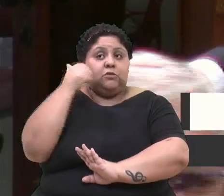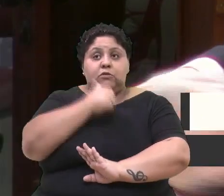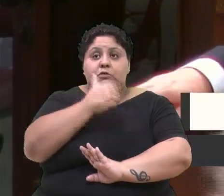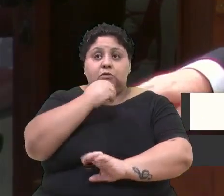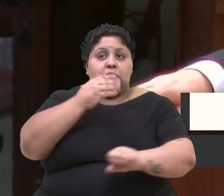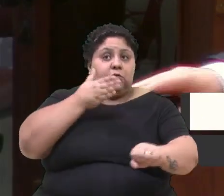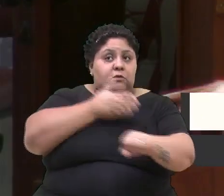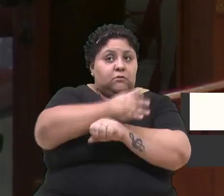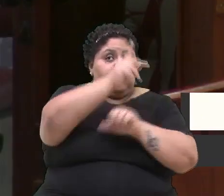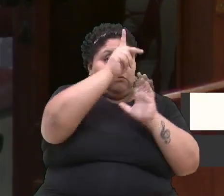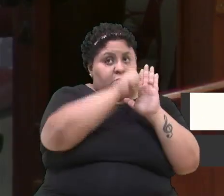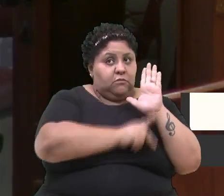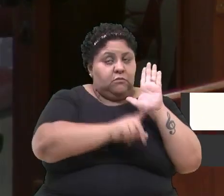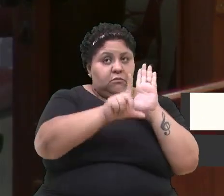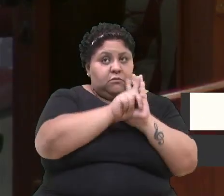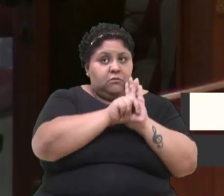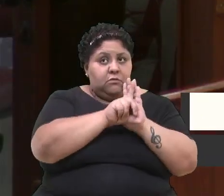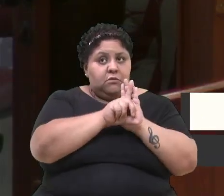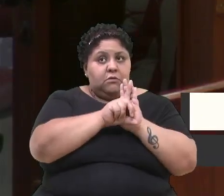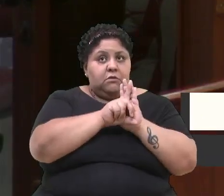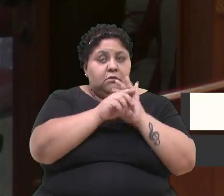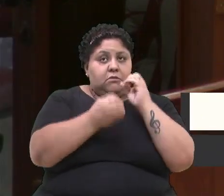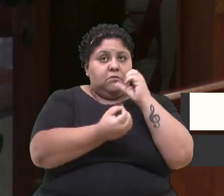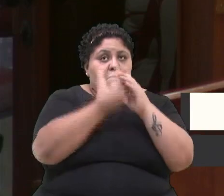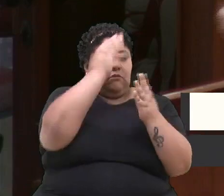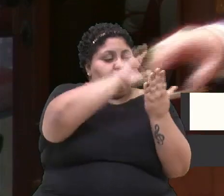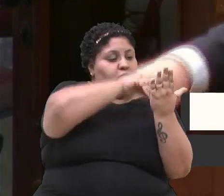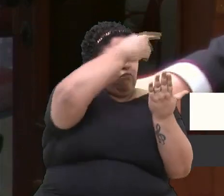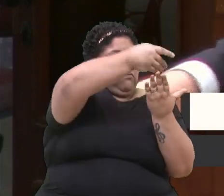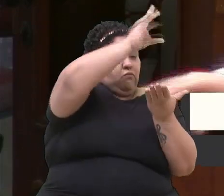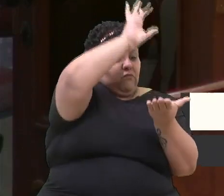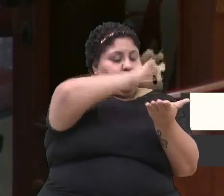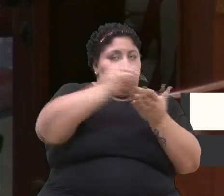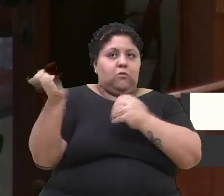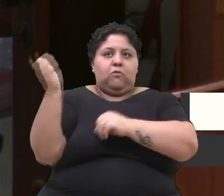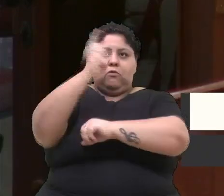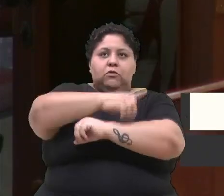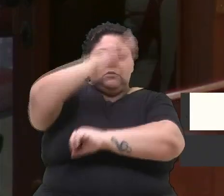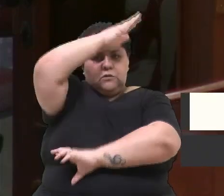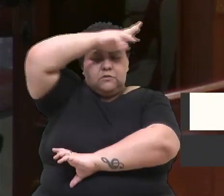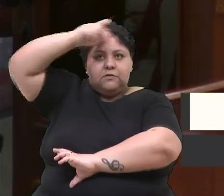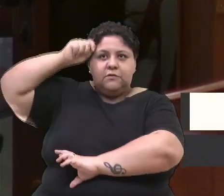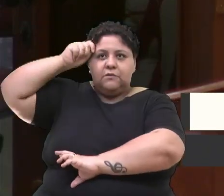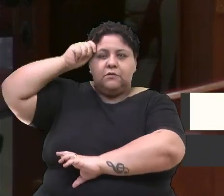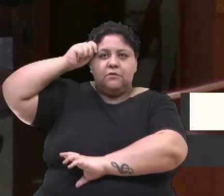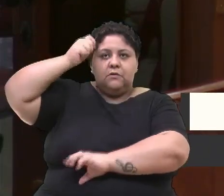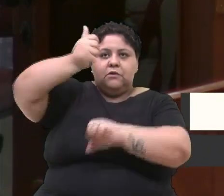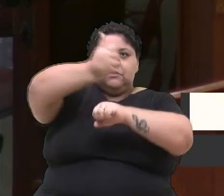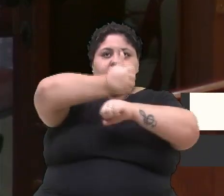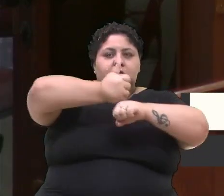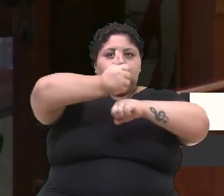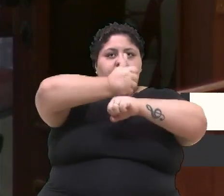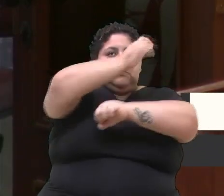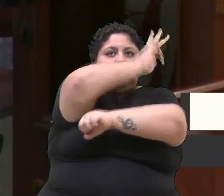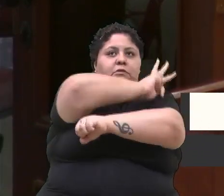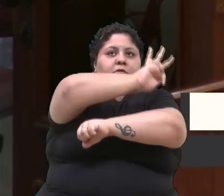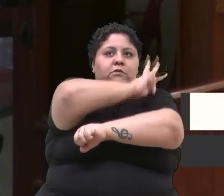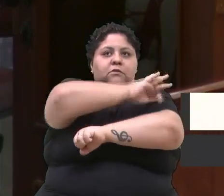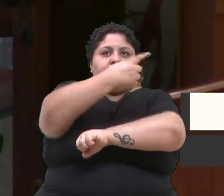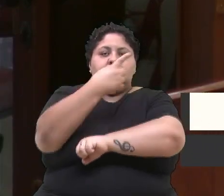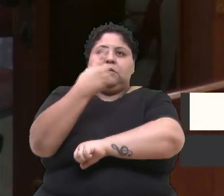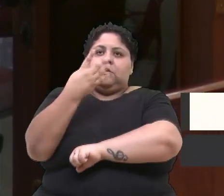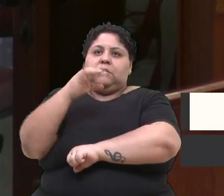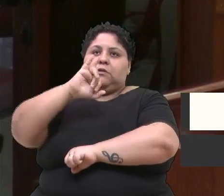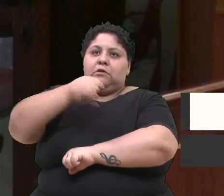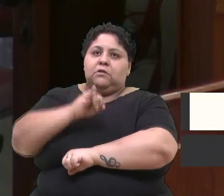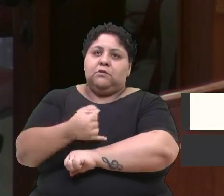deste projeto de lei para instituir no calendário do município o Dia Municipal do Propagandista Farmacêutico em 14 de julho. Muito